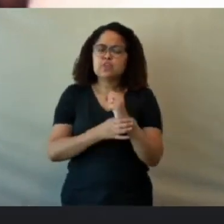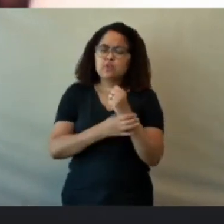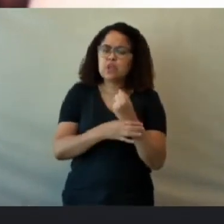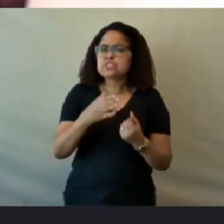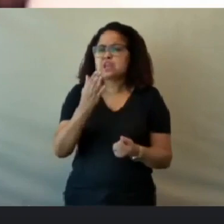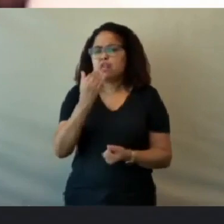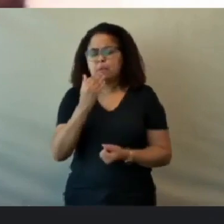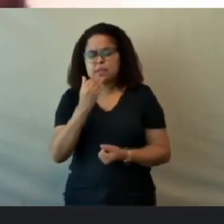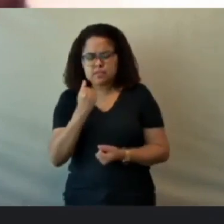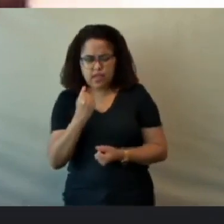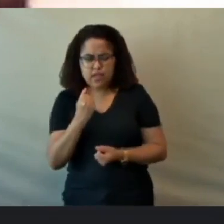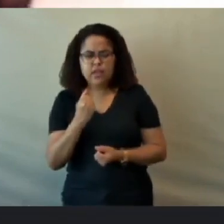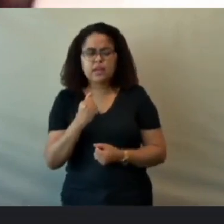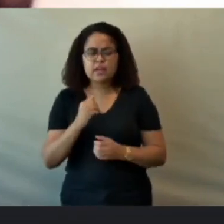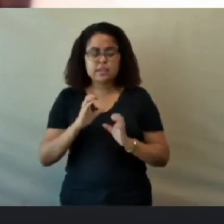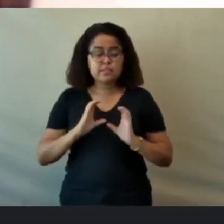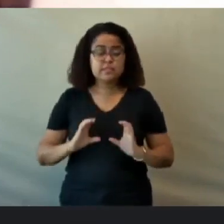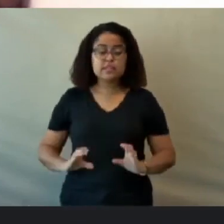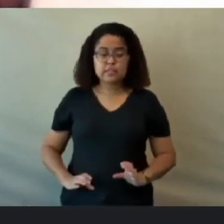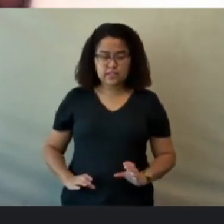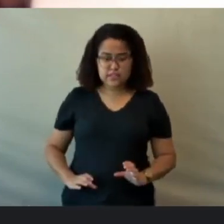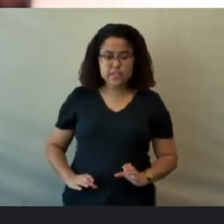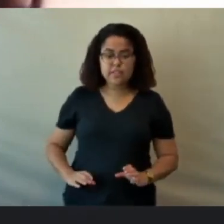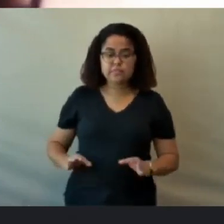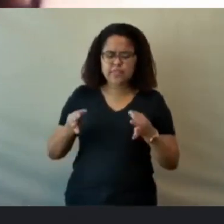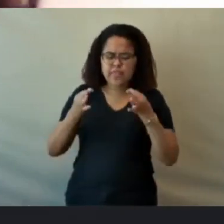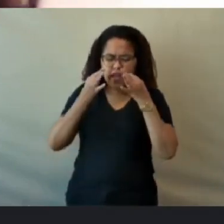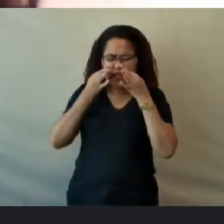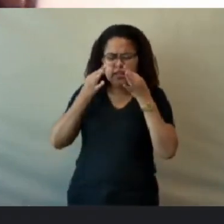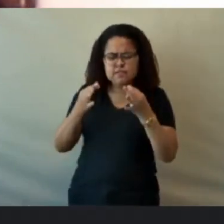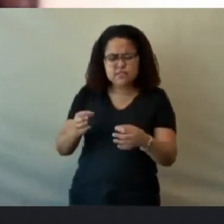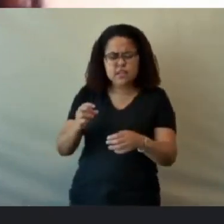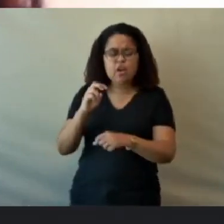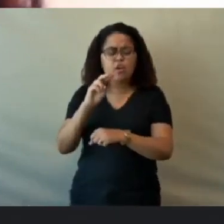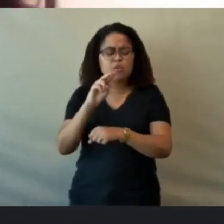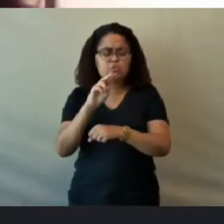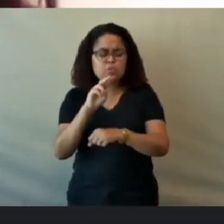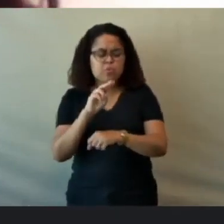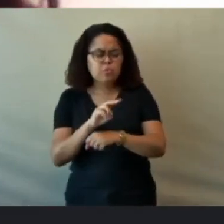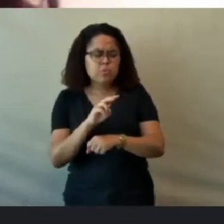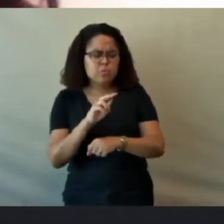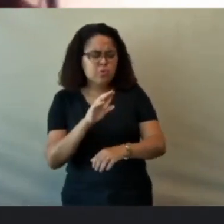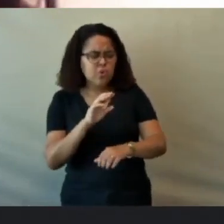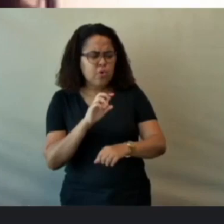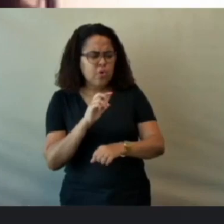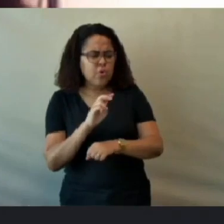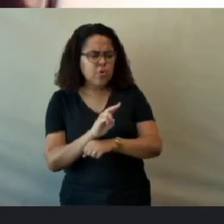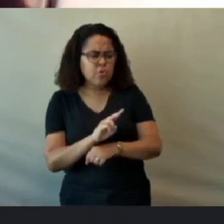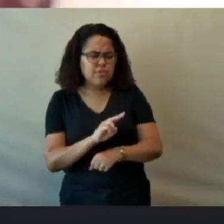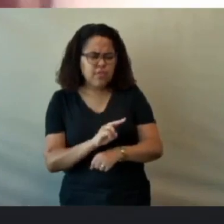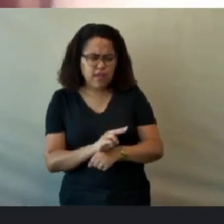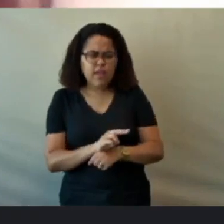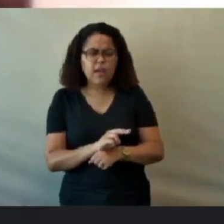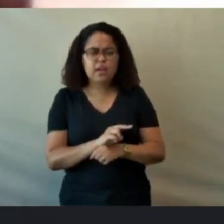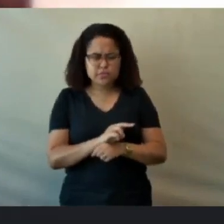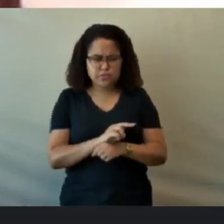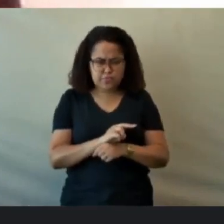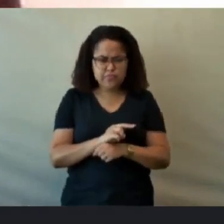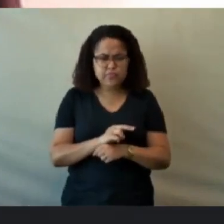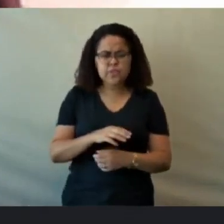da atenção, do cuidado à pessoa idosa, à população mais envelhecida da cidade.